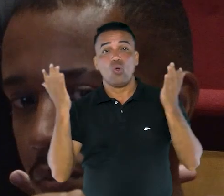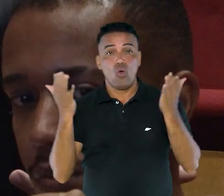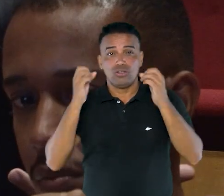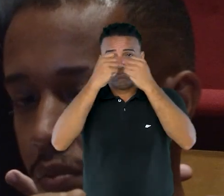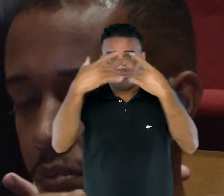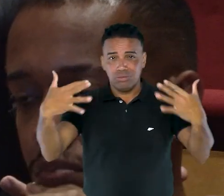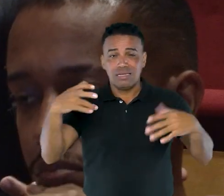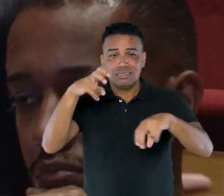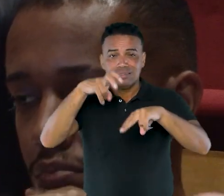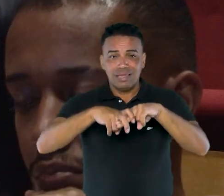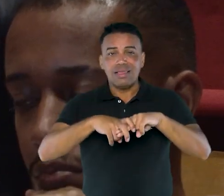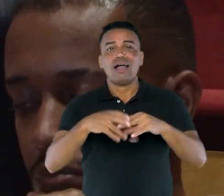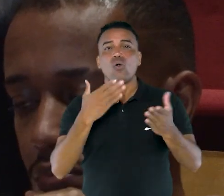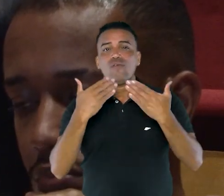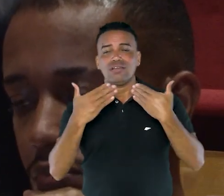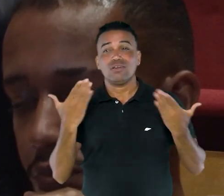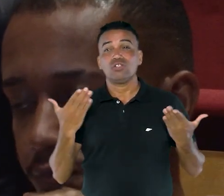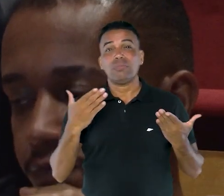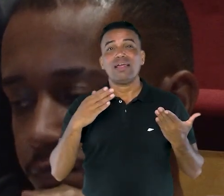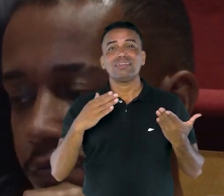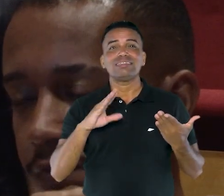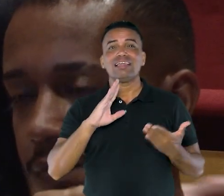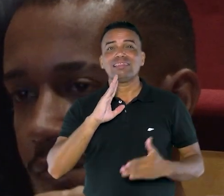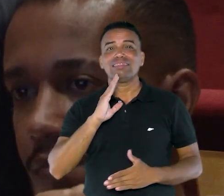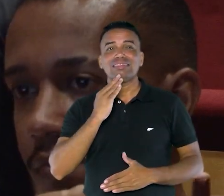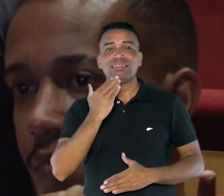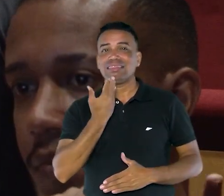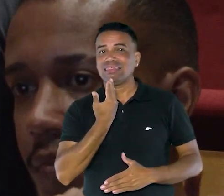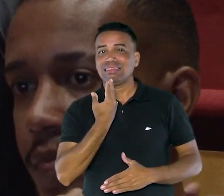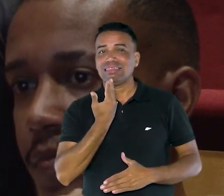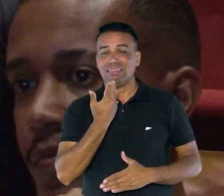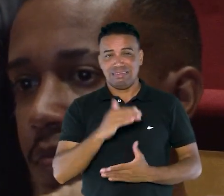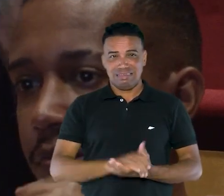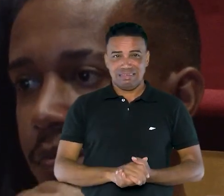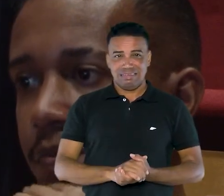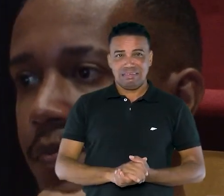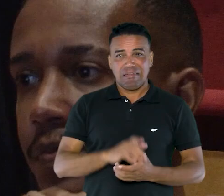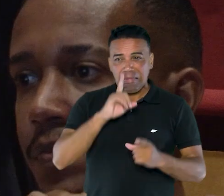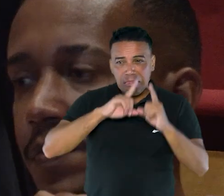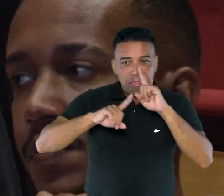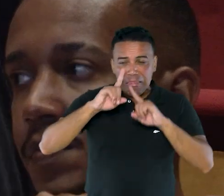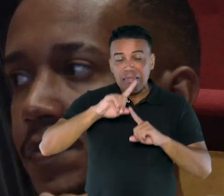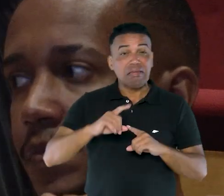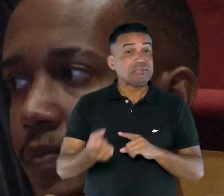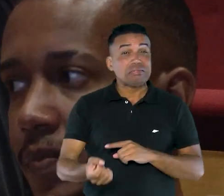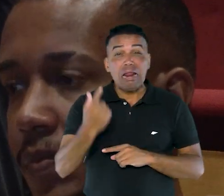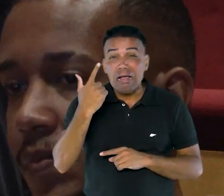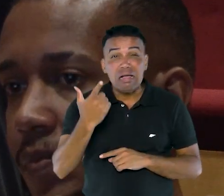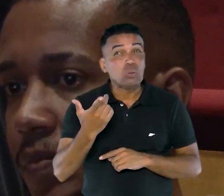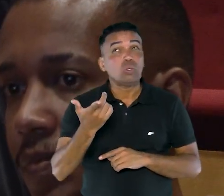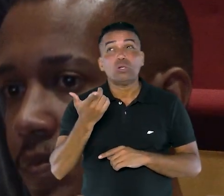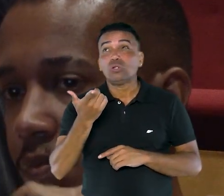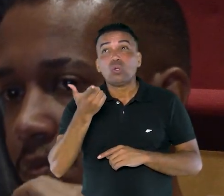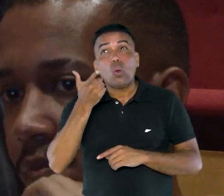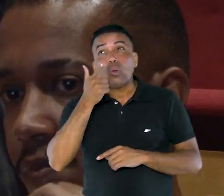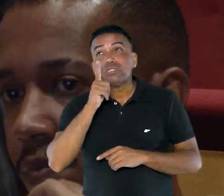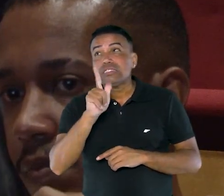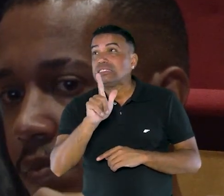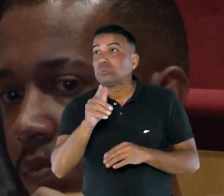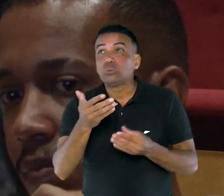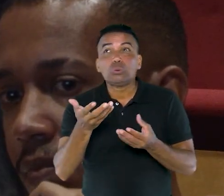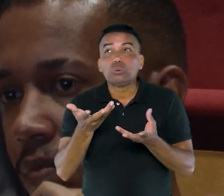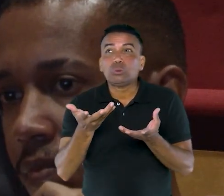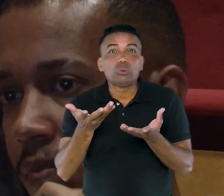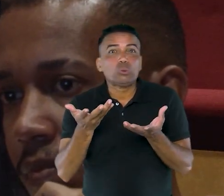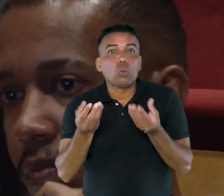essas coisas, parece que é um defeito, parece que a gente é estranho, assim, sabe? Eu não estou conseguindo lidar com isso.